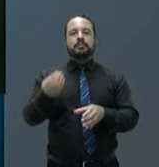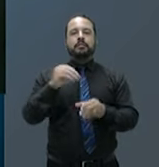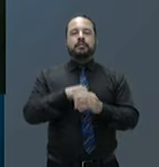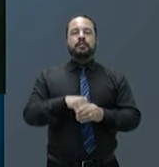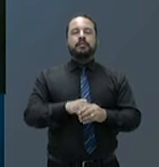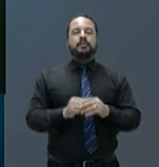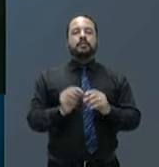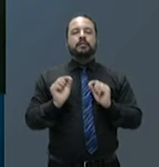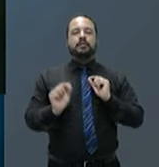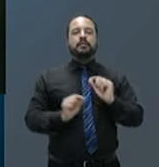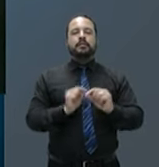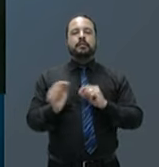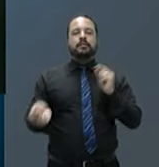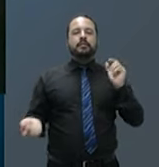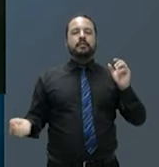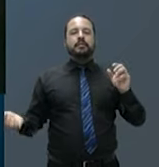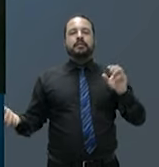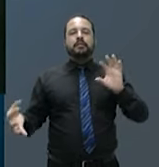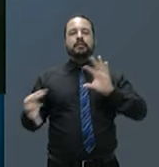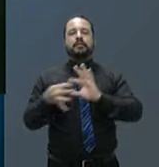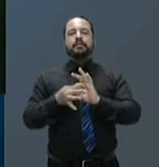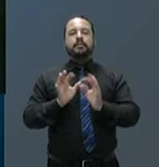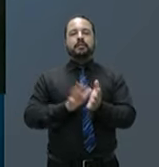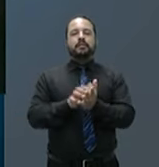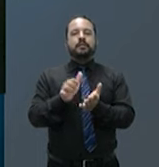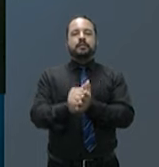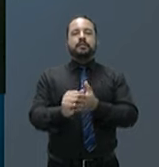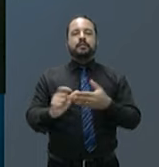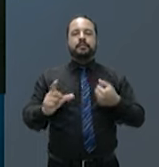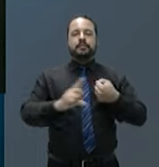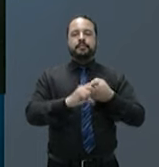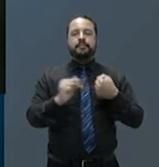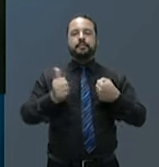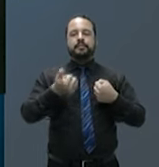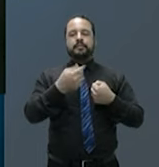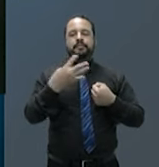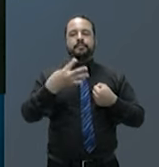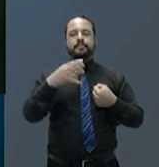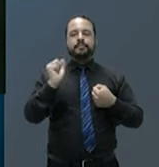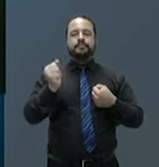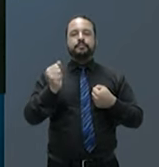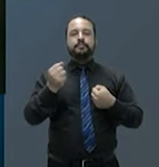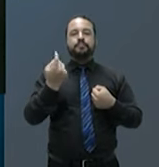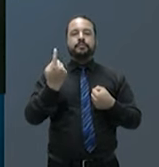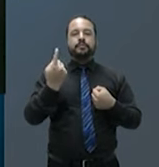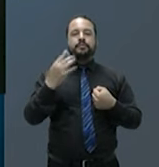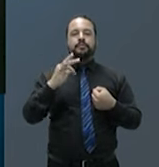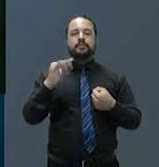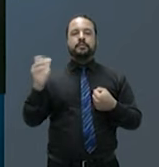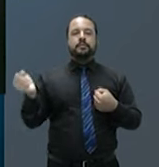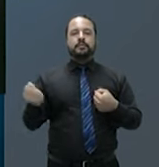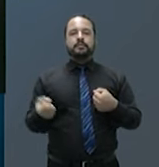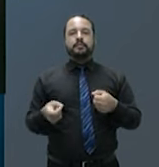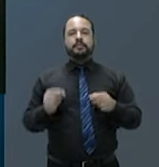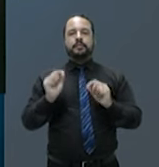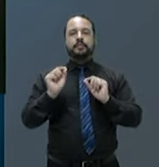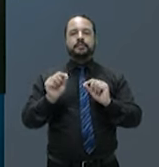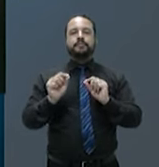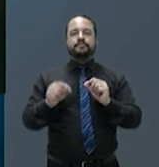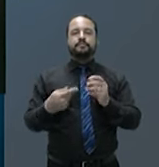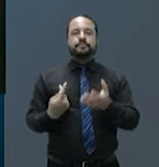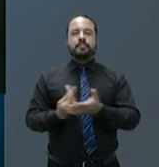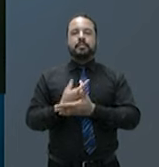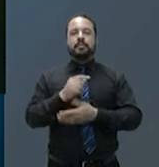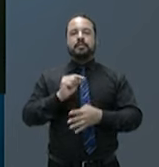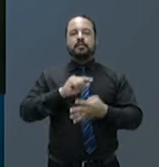fins de aplicação da multa prevista no parágrafo 4º do artigo 1021, ressalvados os casos em que a